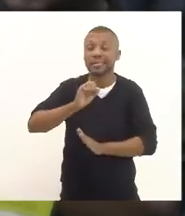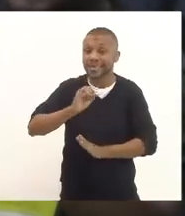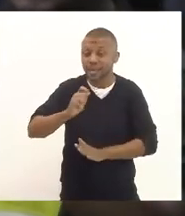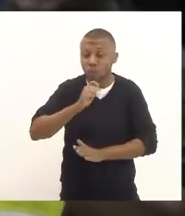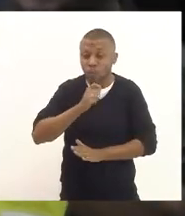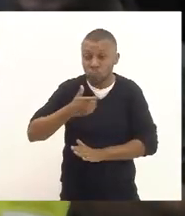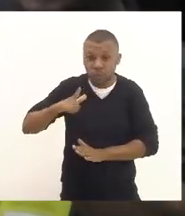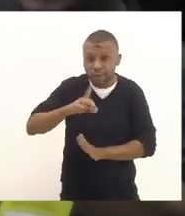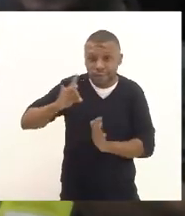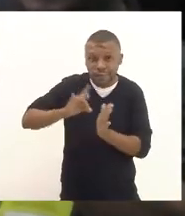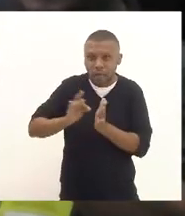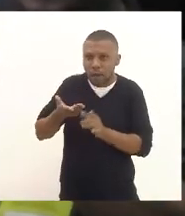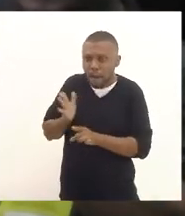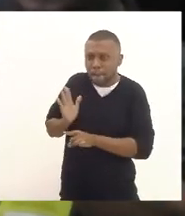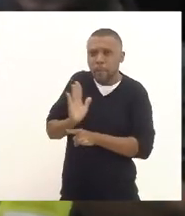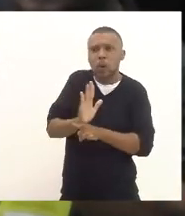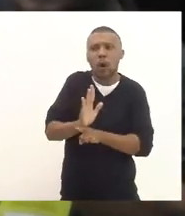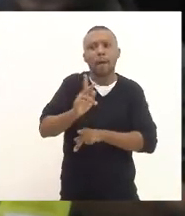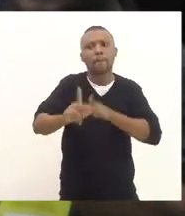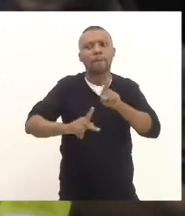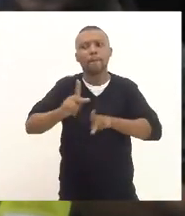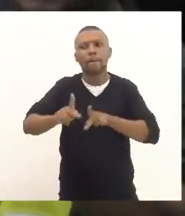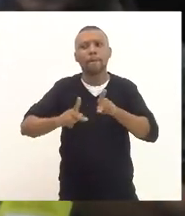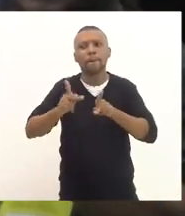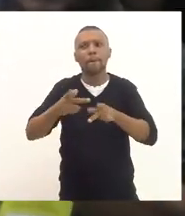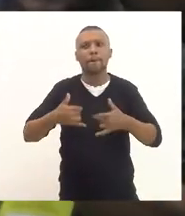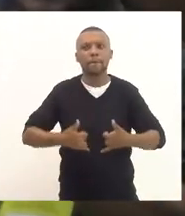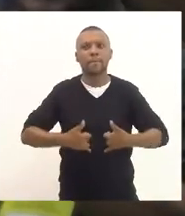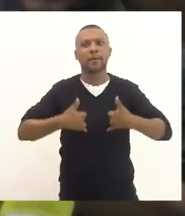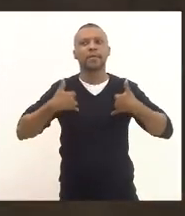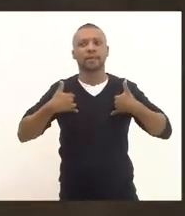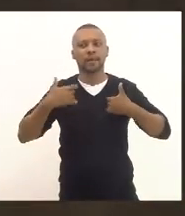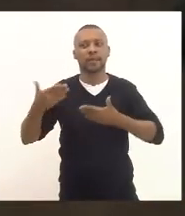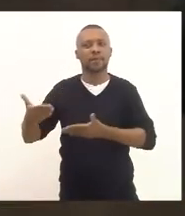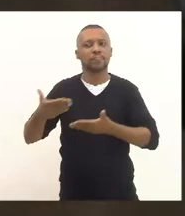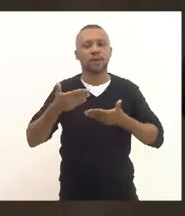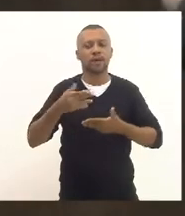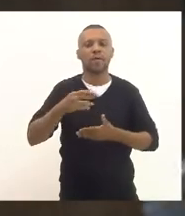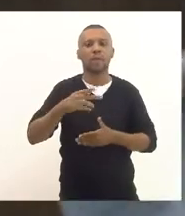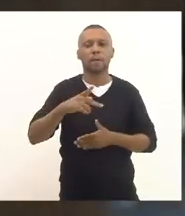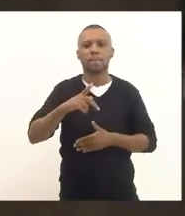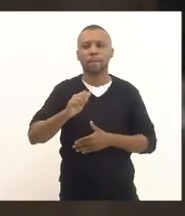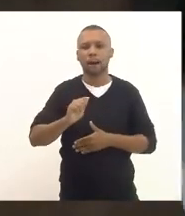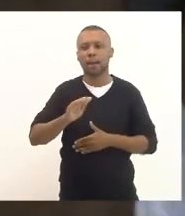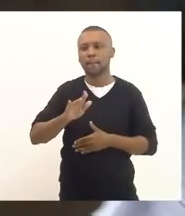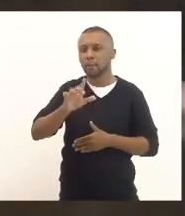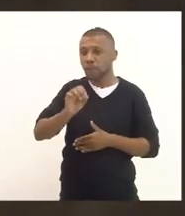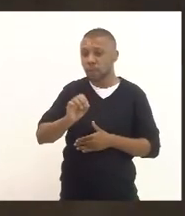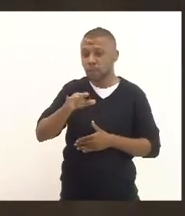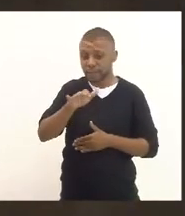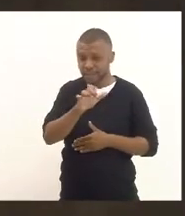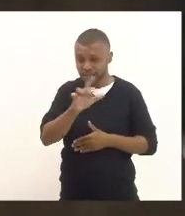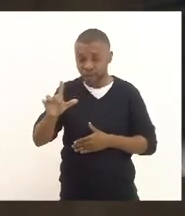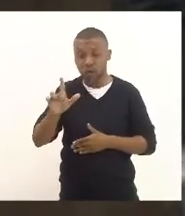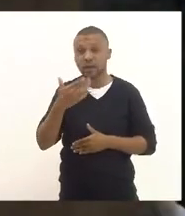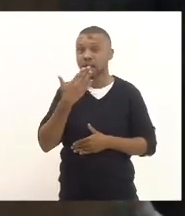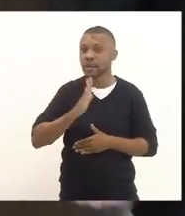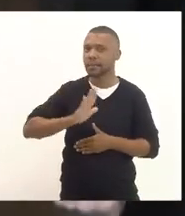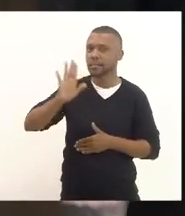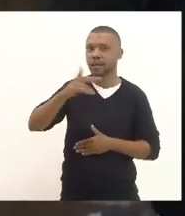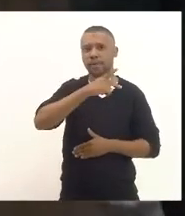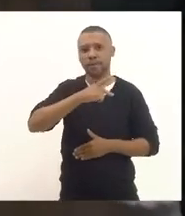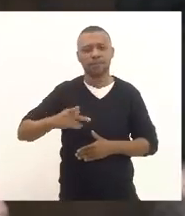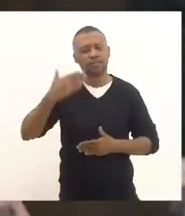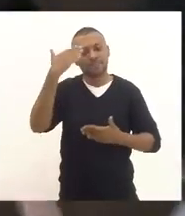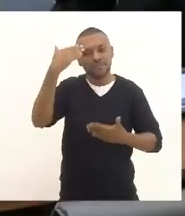é ajudando a população prazer te receber aqui os nossos pares da que o Pablo Marçal candidato a presidente da república obrigado pela